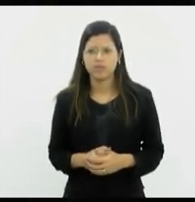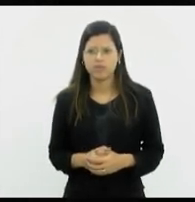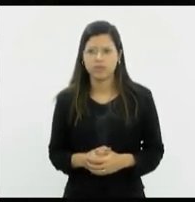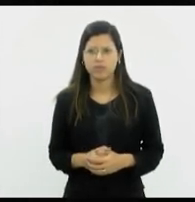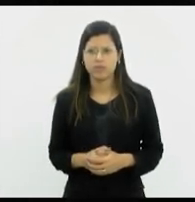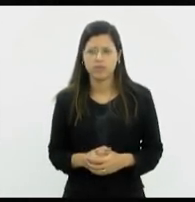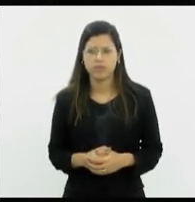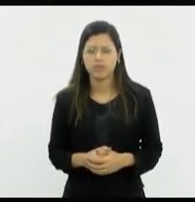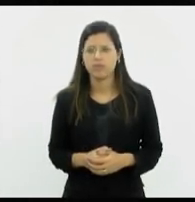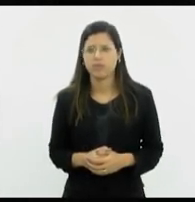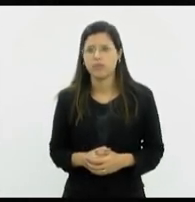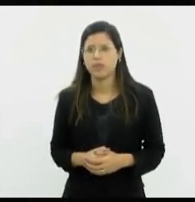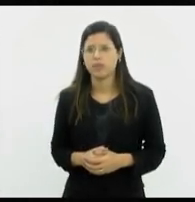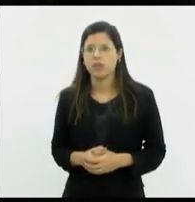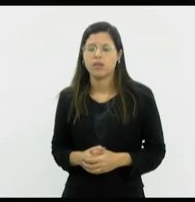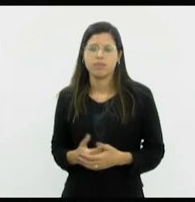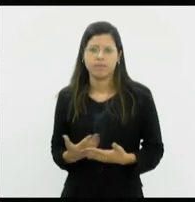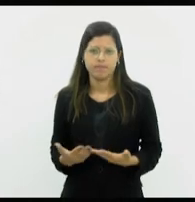Vossas Excelências,